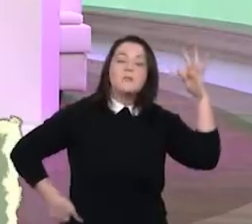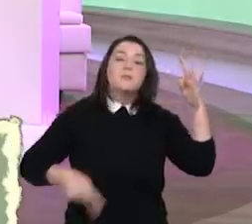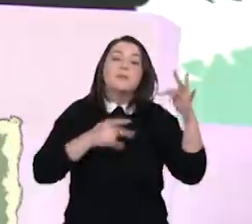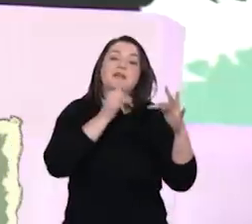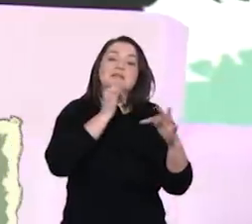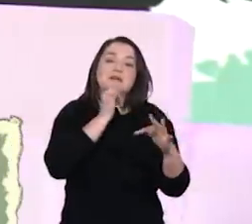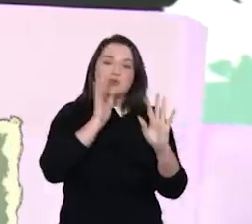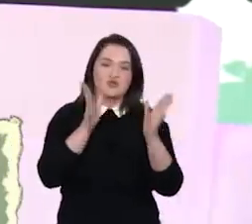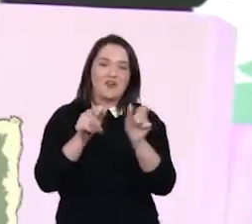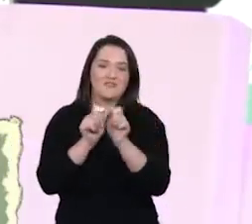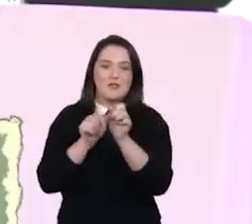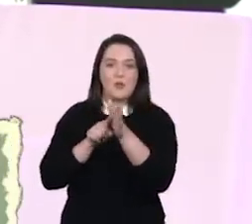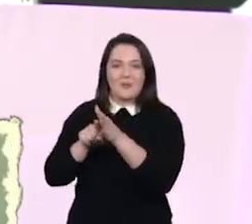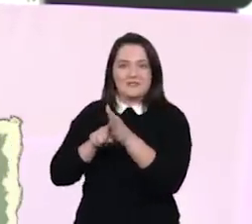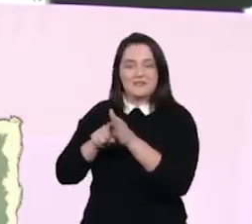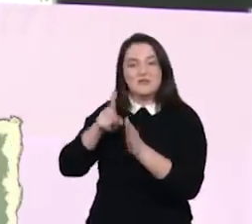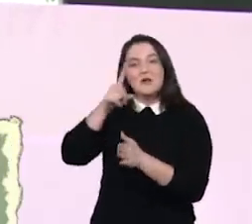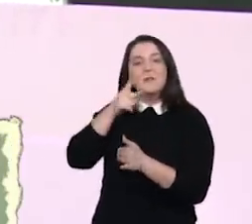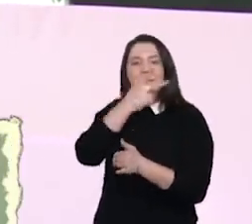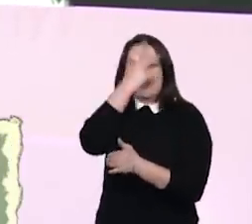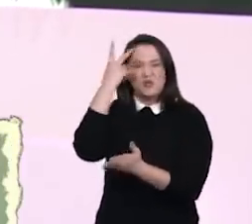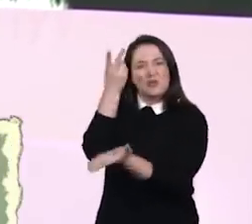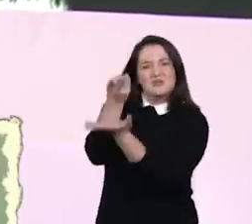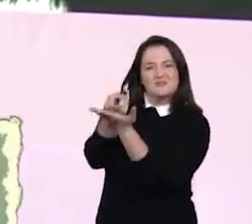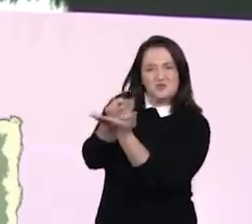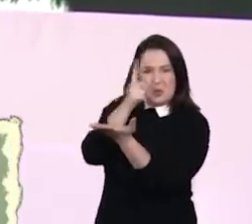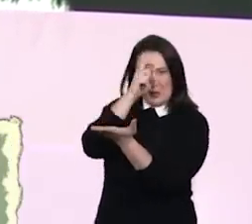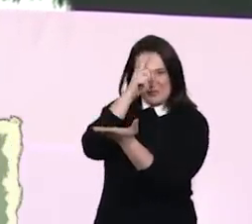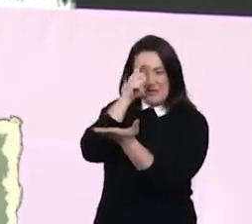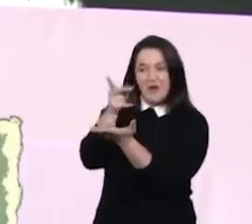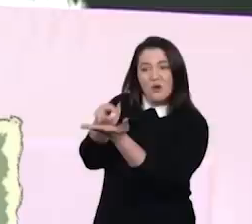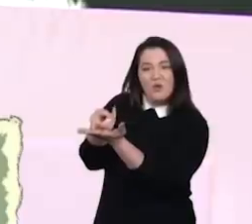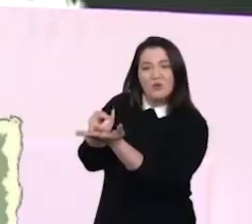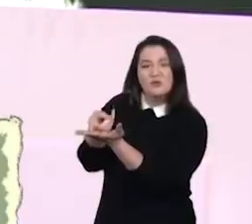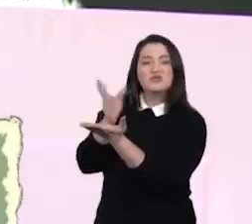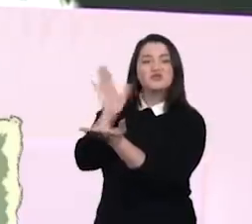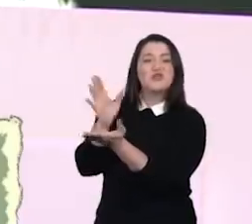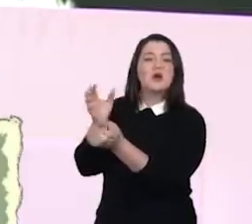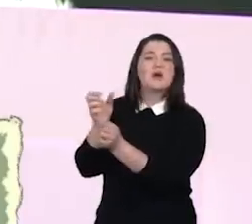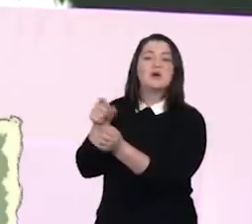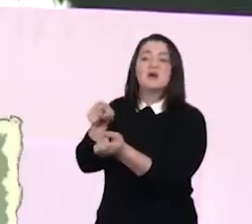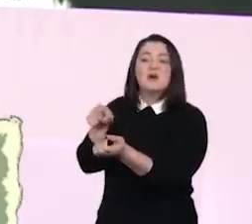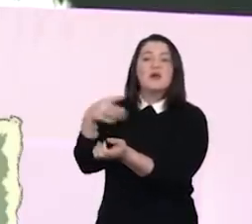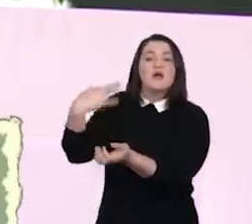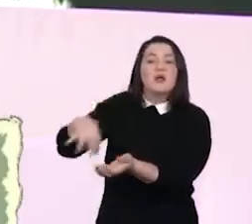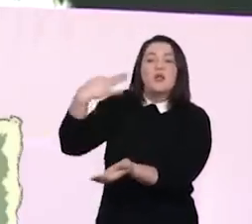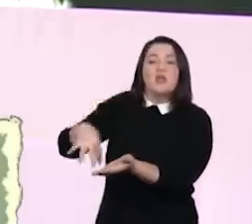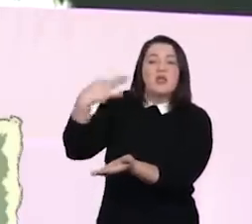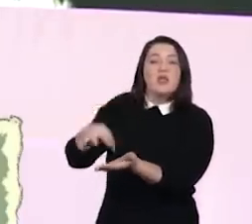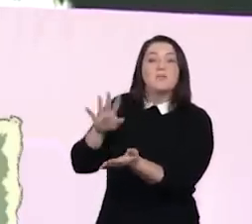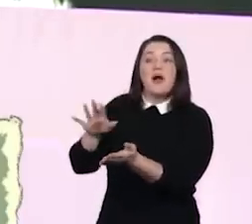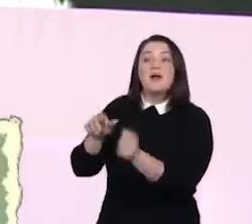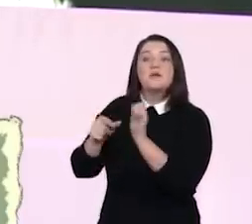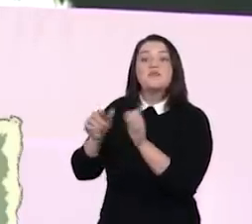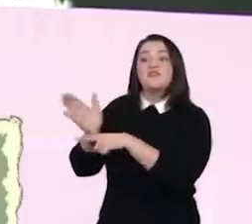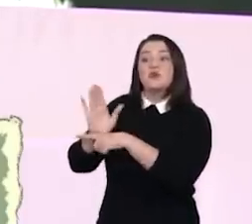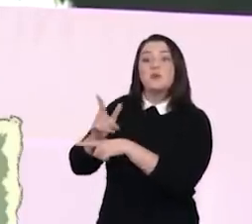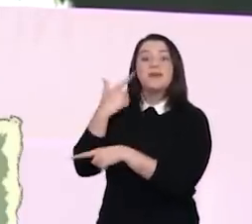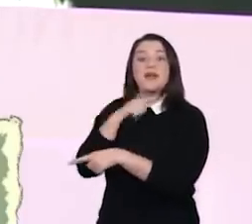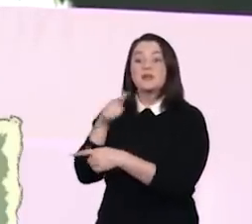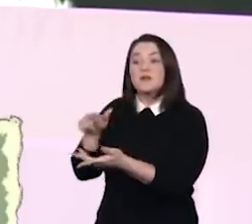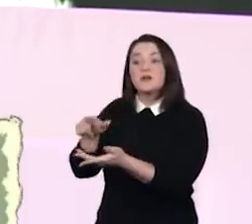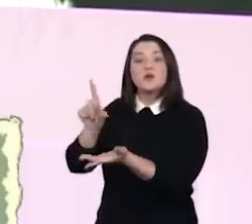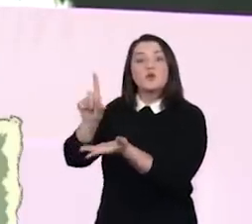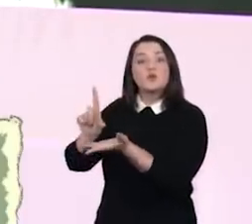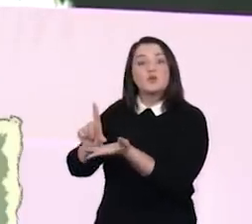crônicos avançados de dores. Além disso, quando você ri, isso pode diminuir